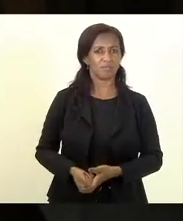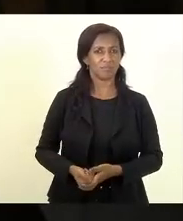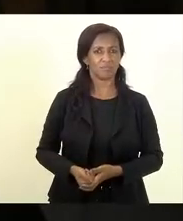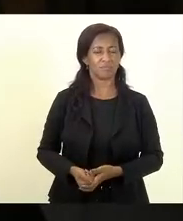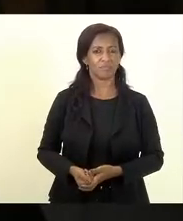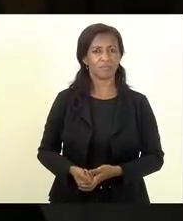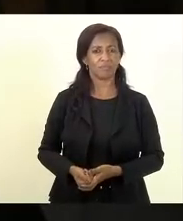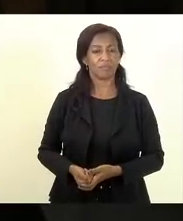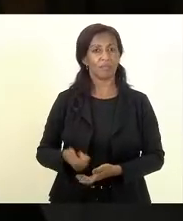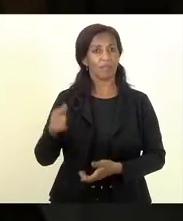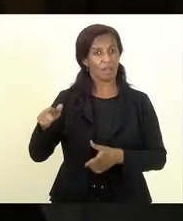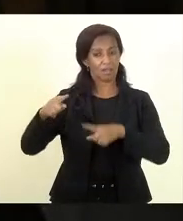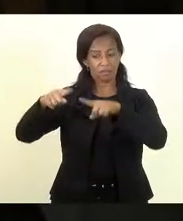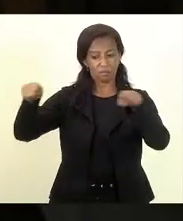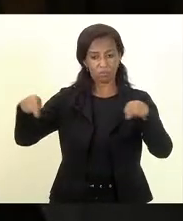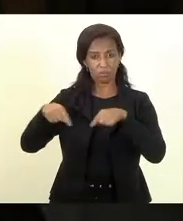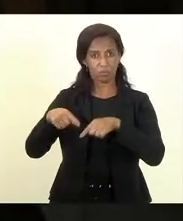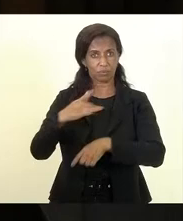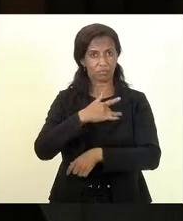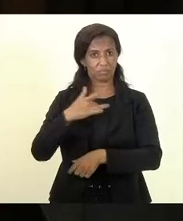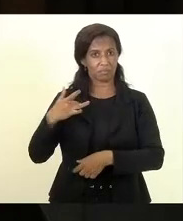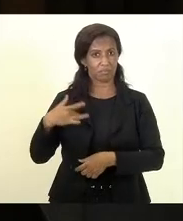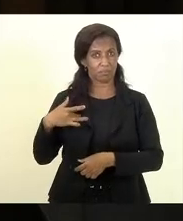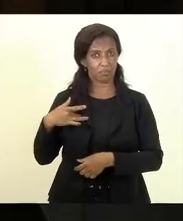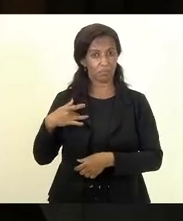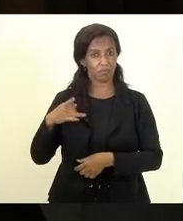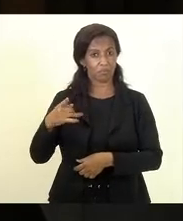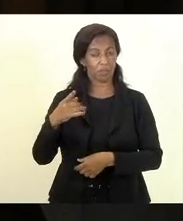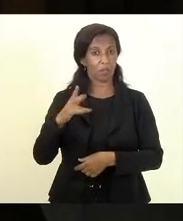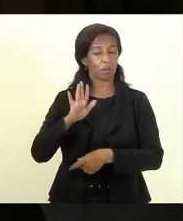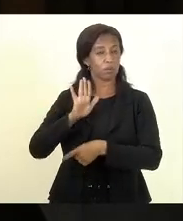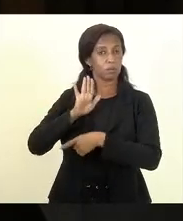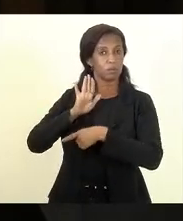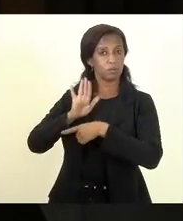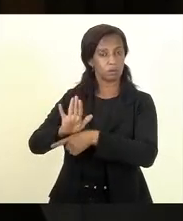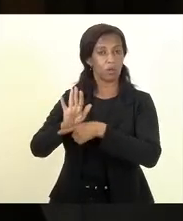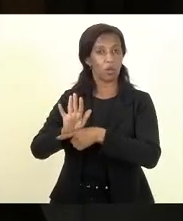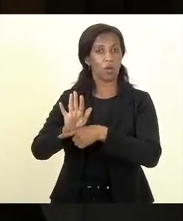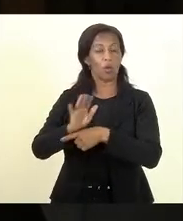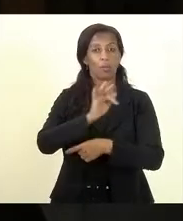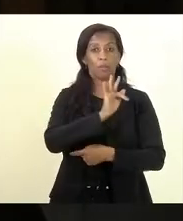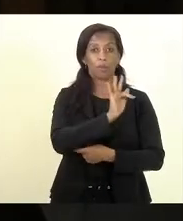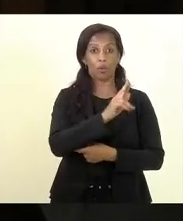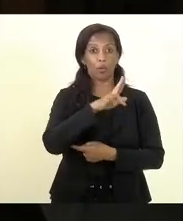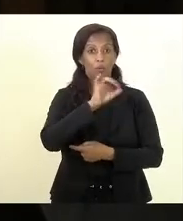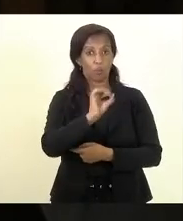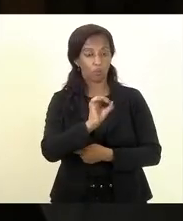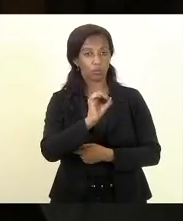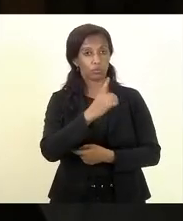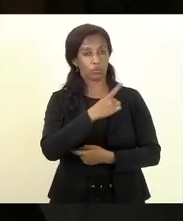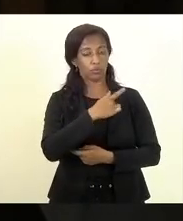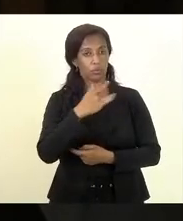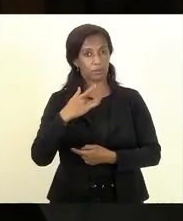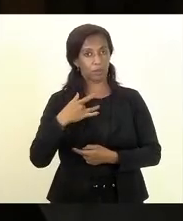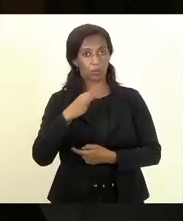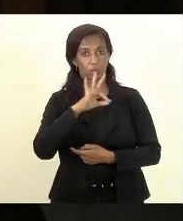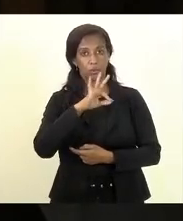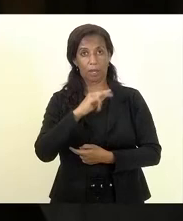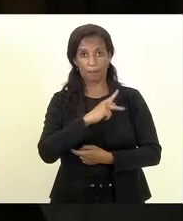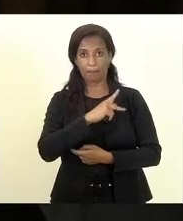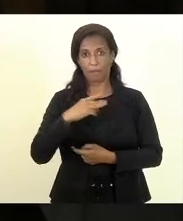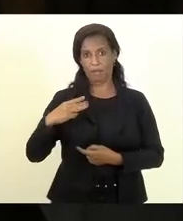Essas unidades de saúde, elas são mantidas pelo FUSPOM, pelo Fundo de Saúde da Polícia